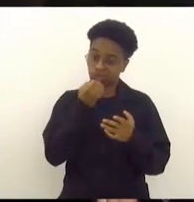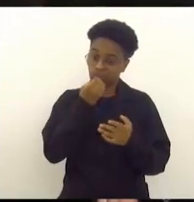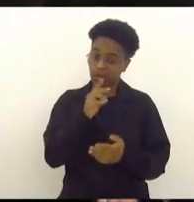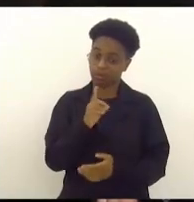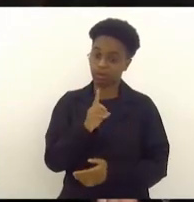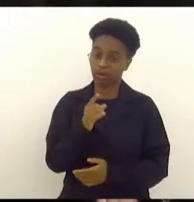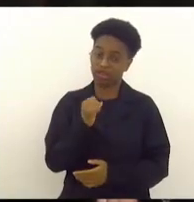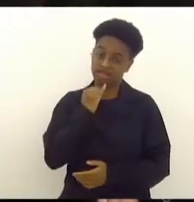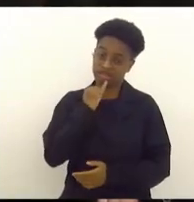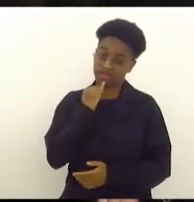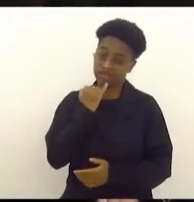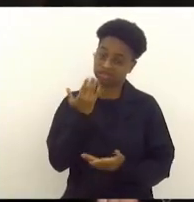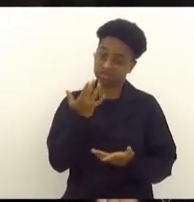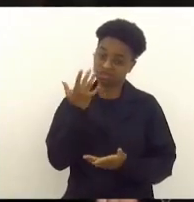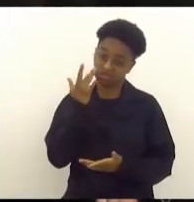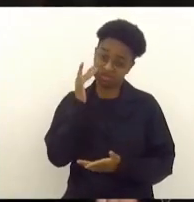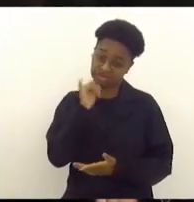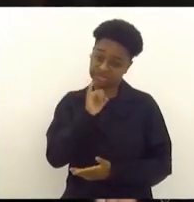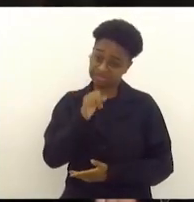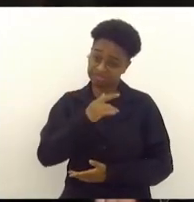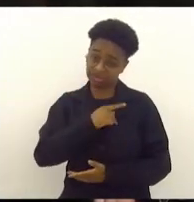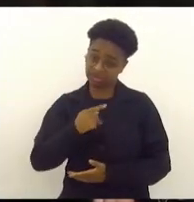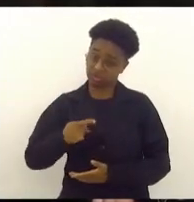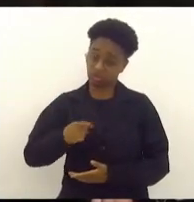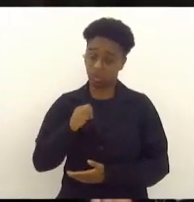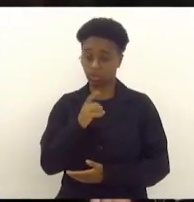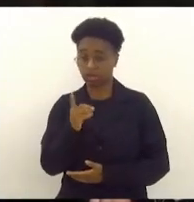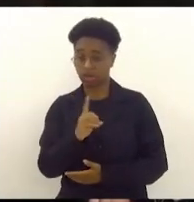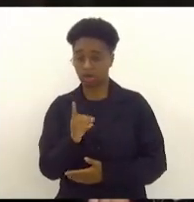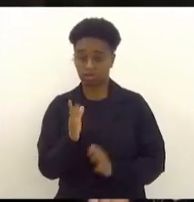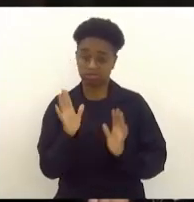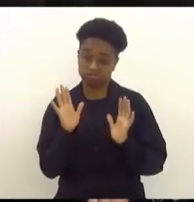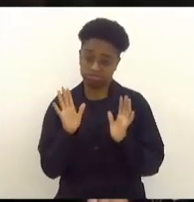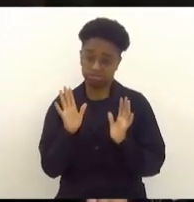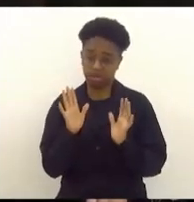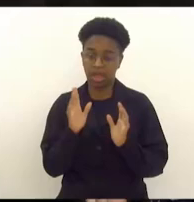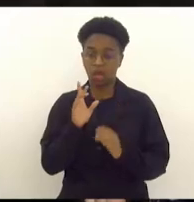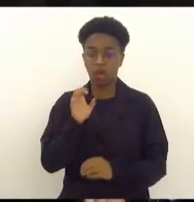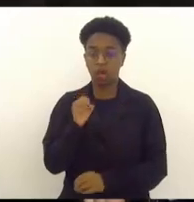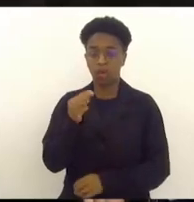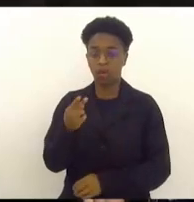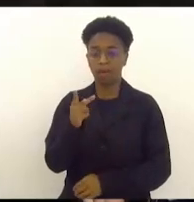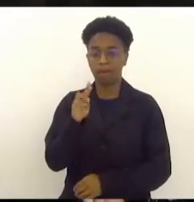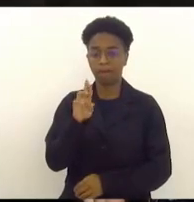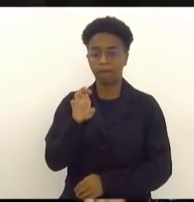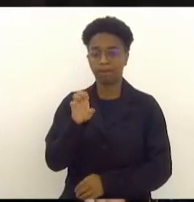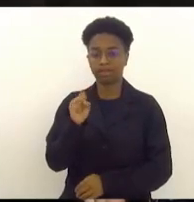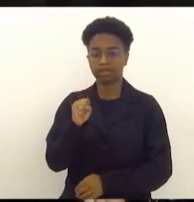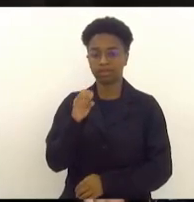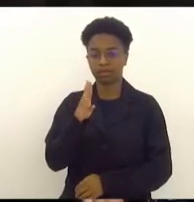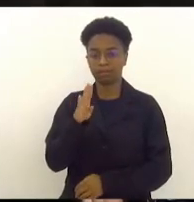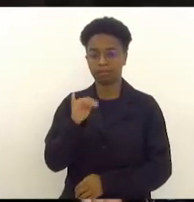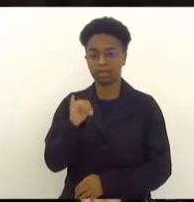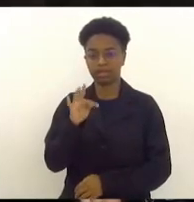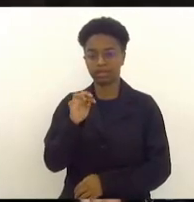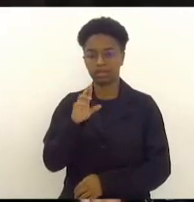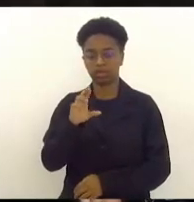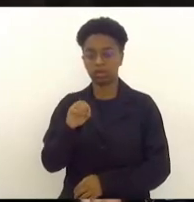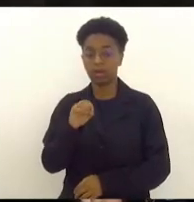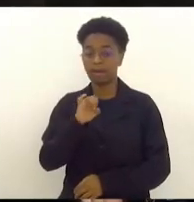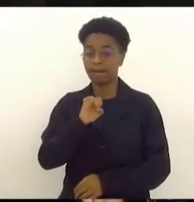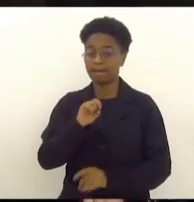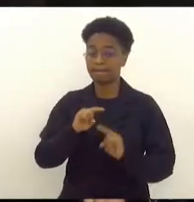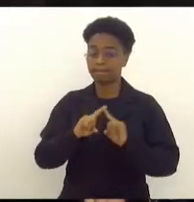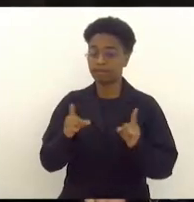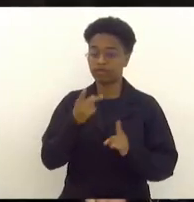é porque eu não sei se ele é pastor dizem que é dizem que é pastor ou é de é Presbítero mas que fez uma falsa